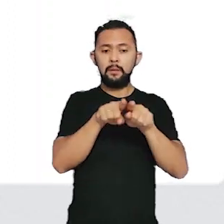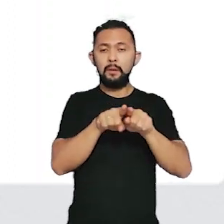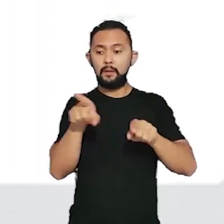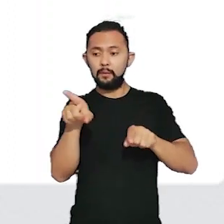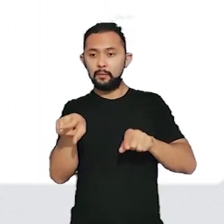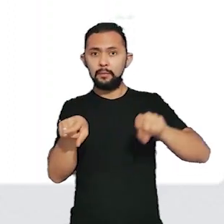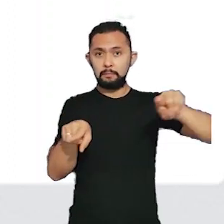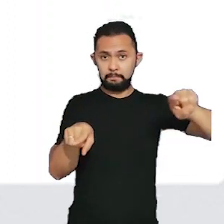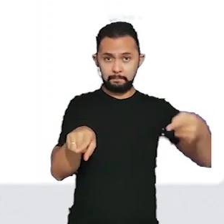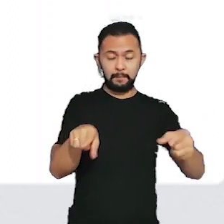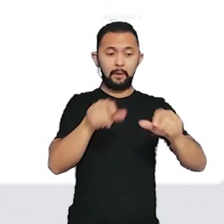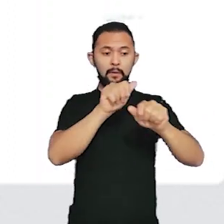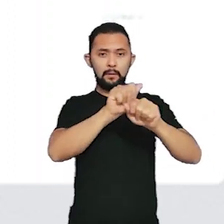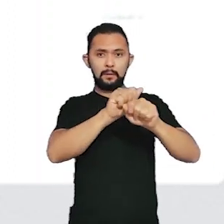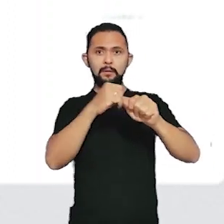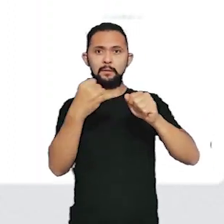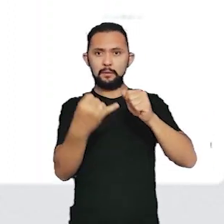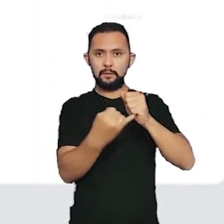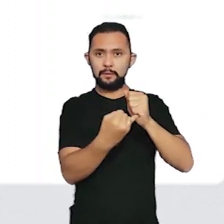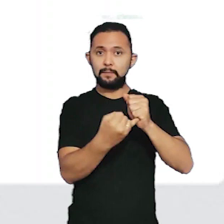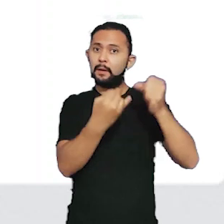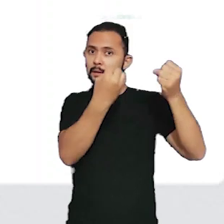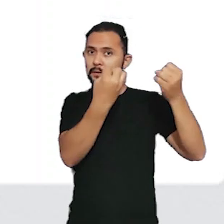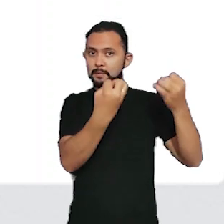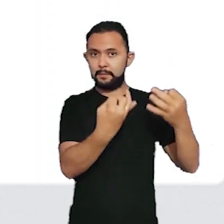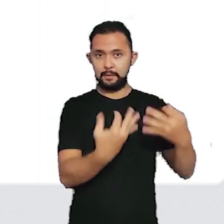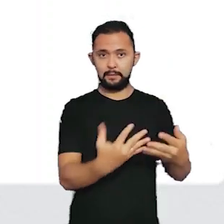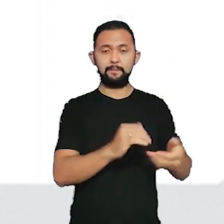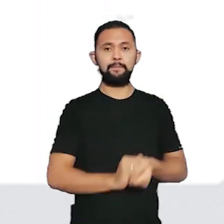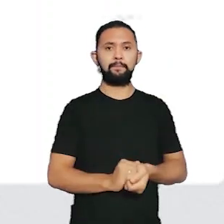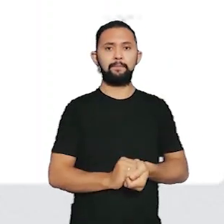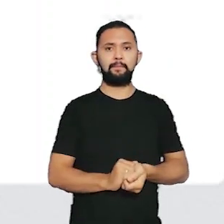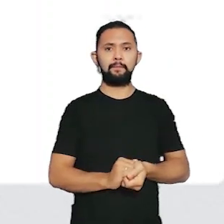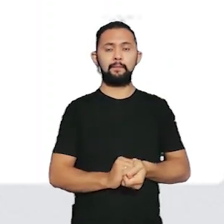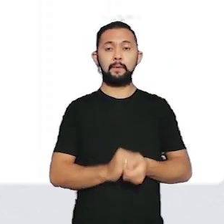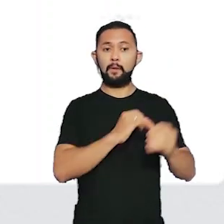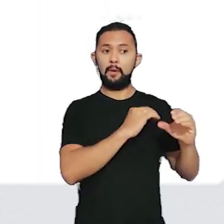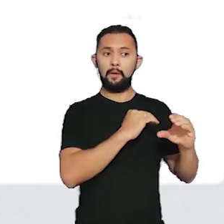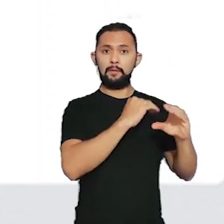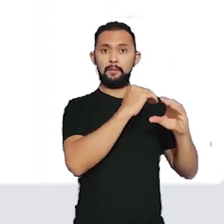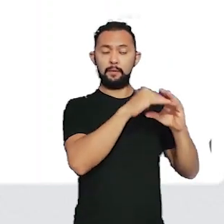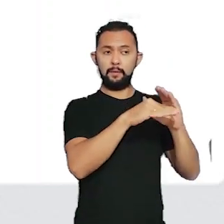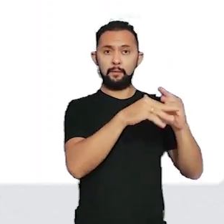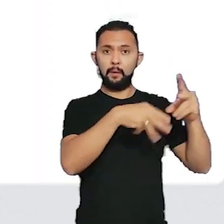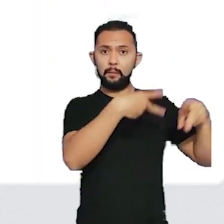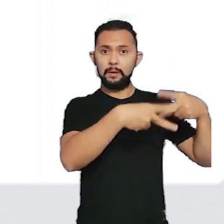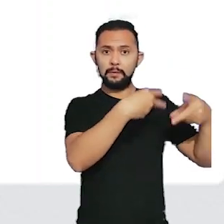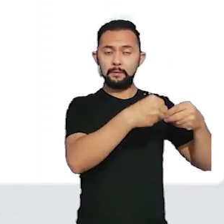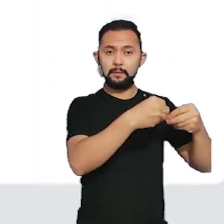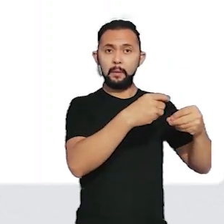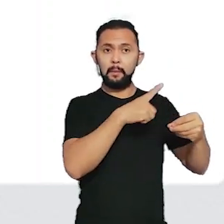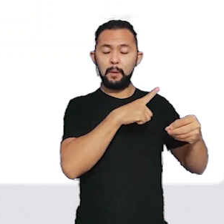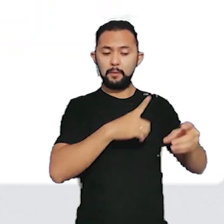pelas vírgulas. A oração subordinada adjetiva explicativa. Enviei presentes aos meus priminhos,